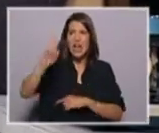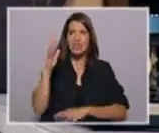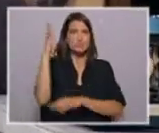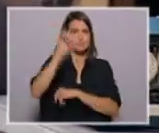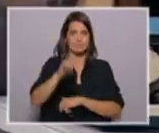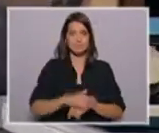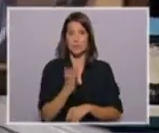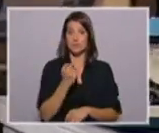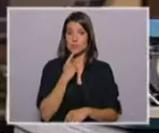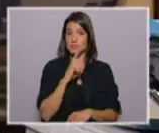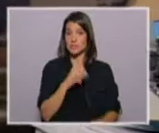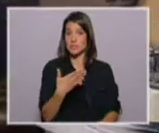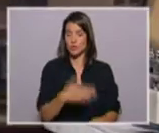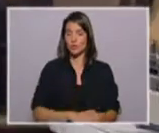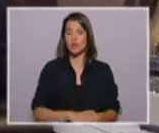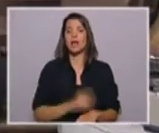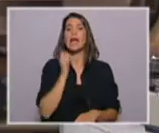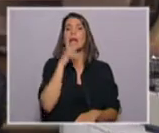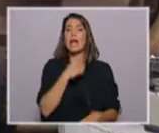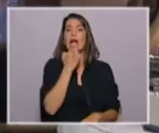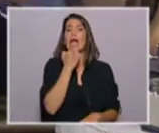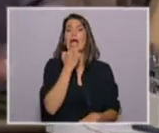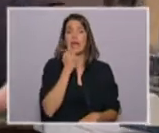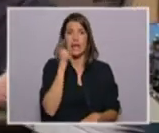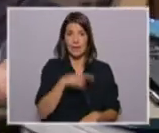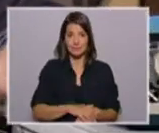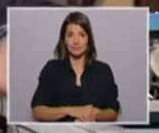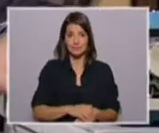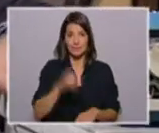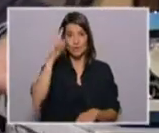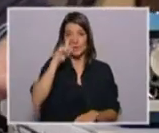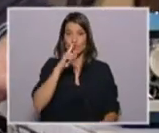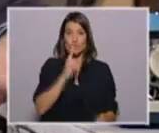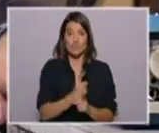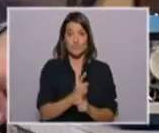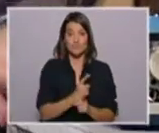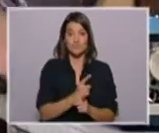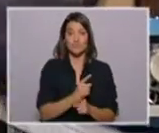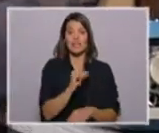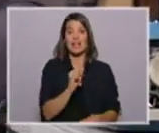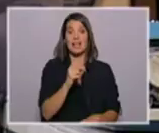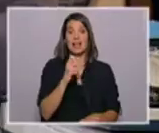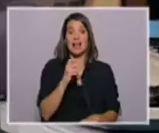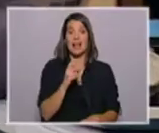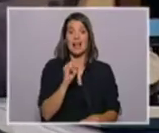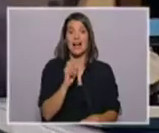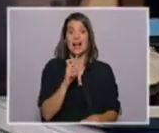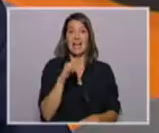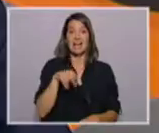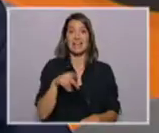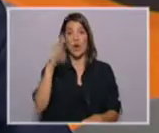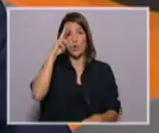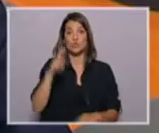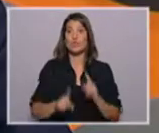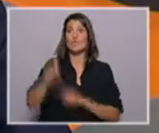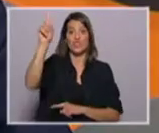de 61. Quem é que se fartou de rir com tudo isso? Nesse mesmo dia, Yuri Gagarin está lá em cima. E, portanto, no dia